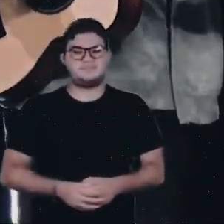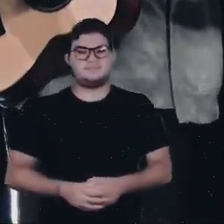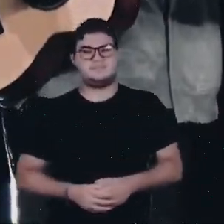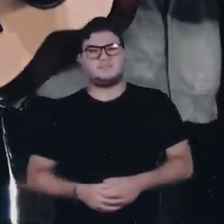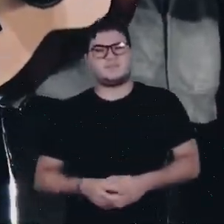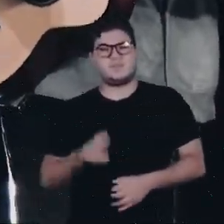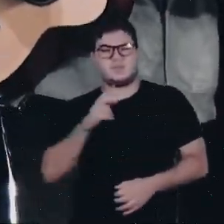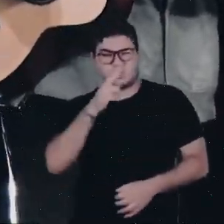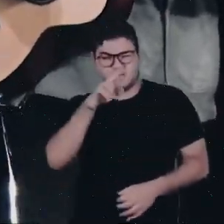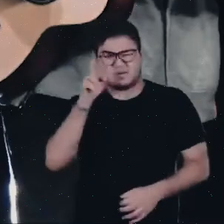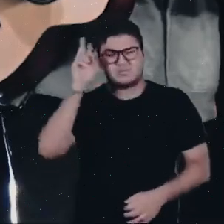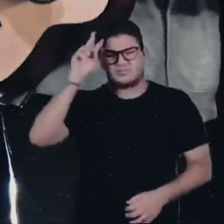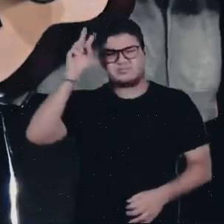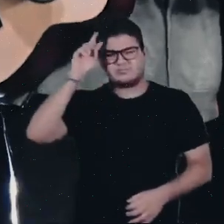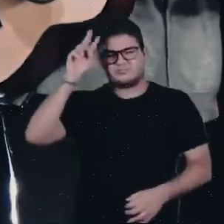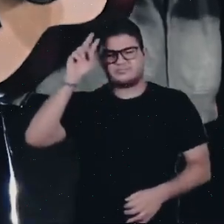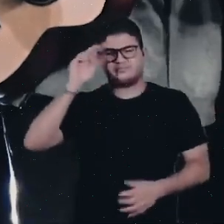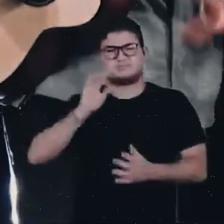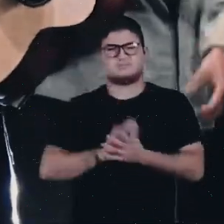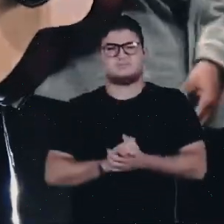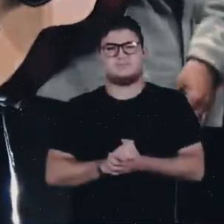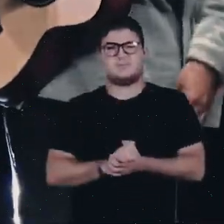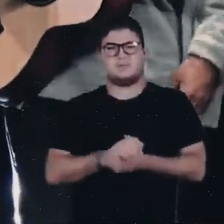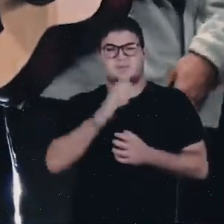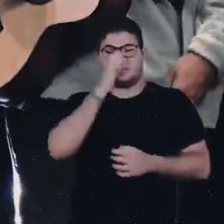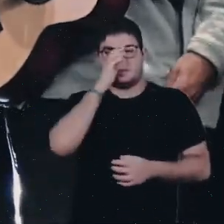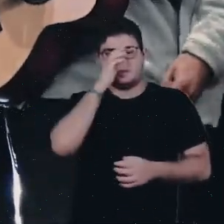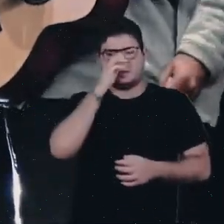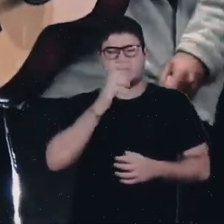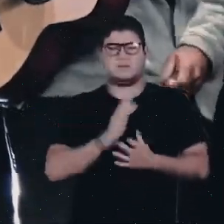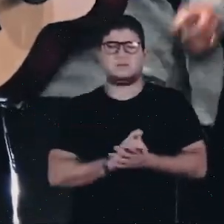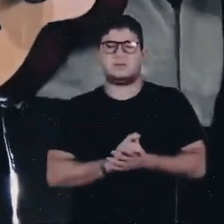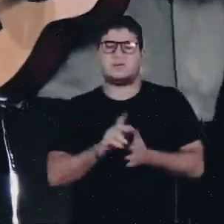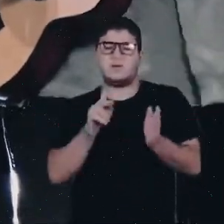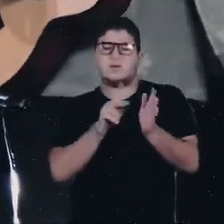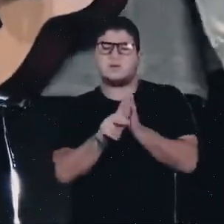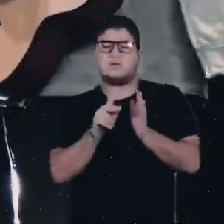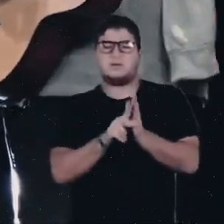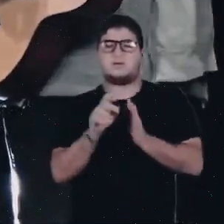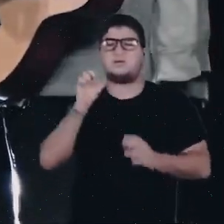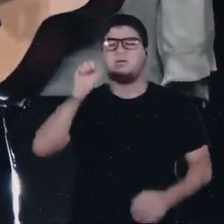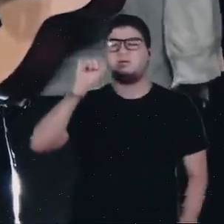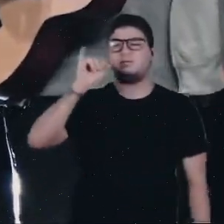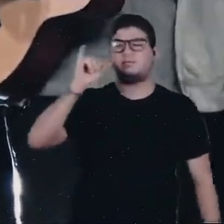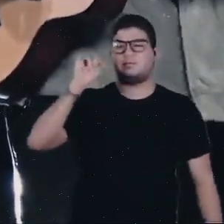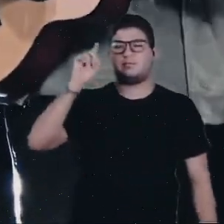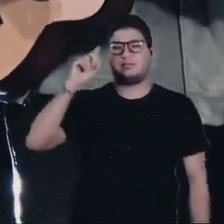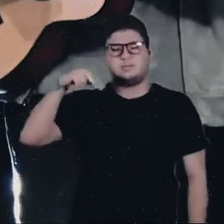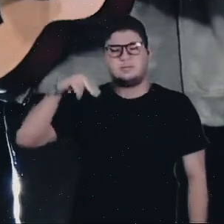Eu vi a história de um colunista chamado Sidney Harris.